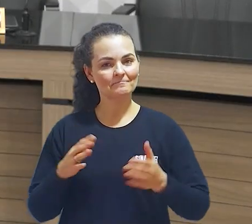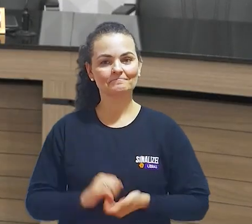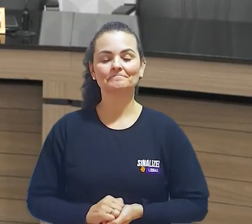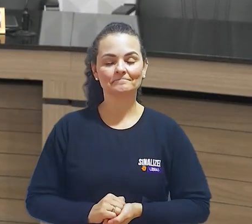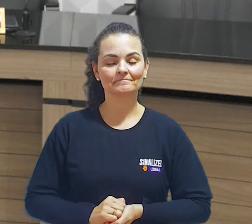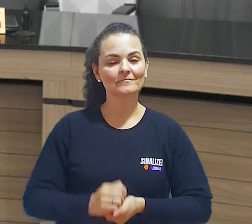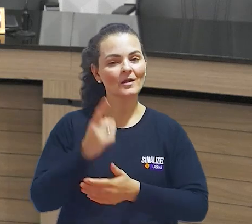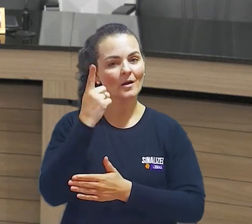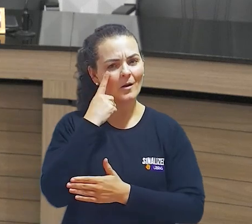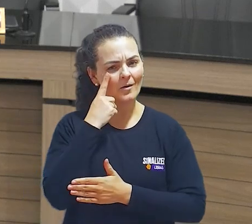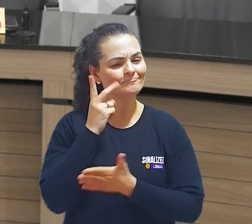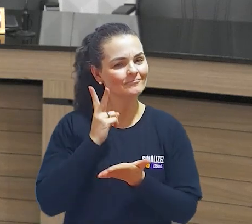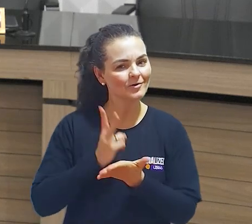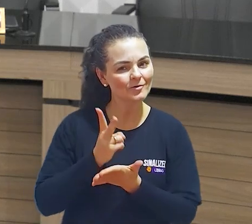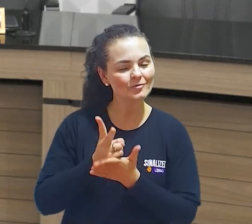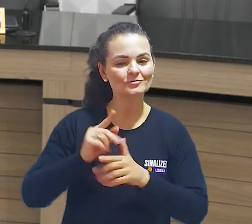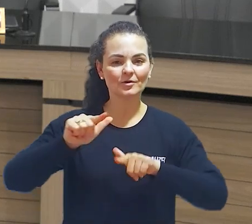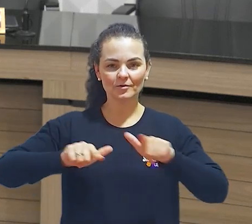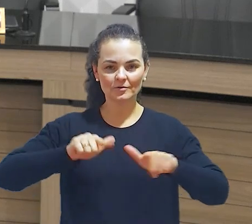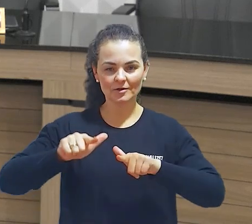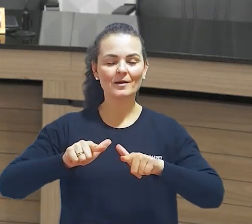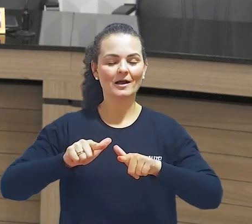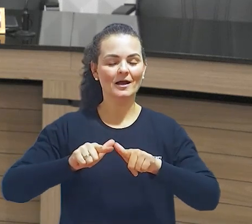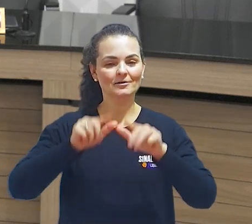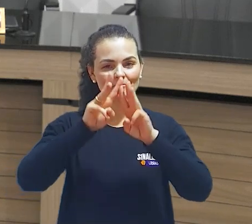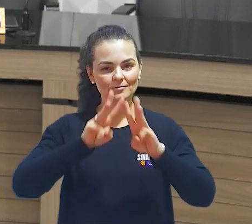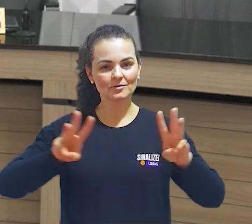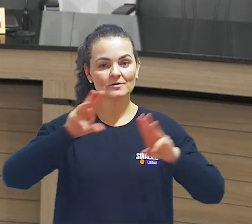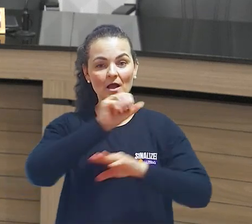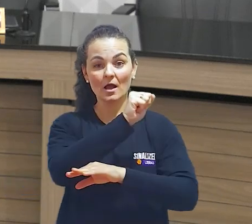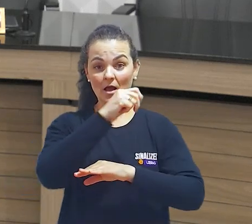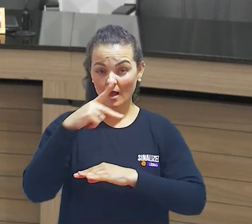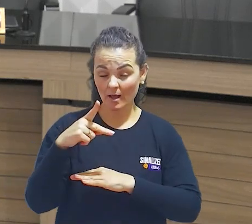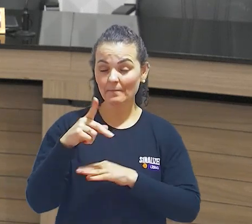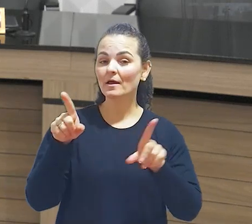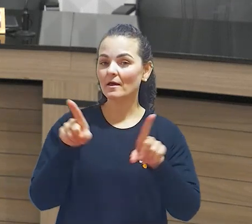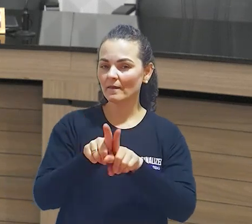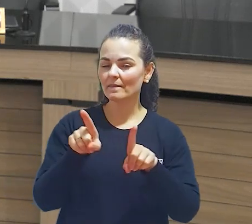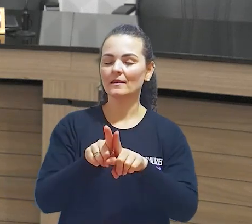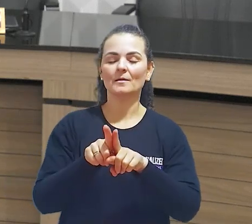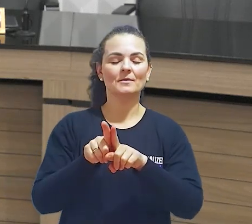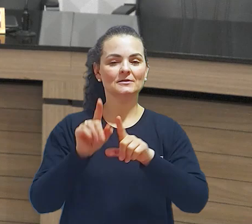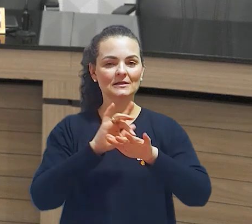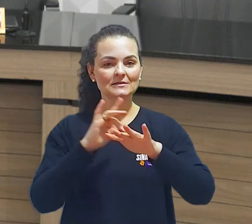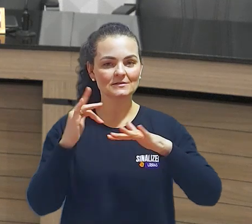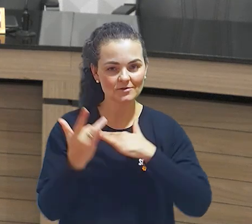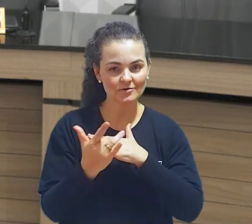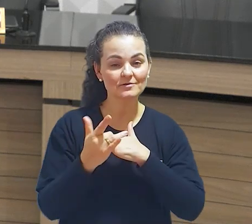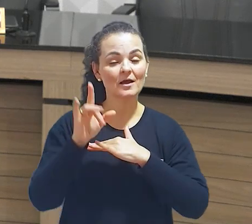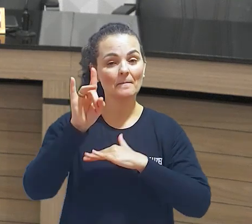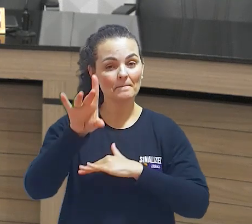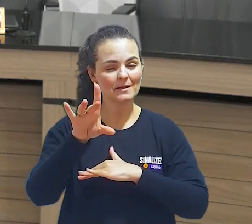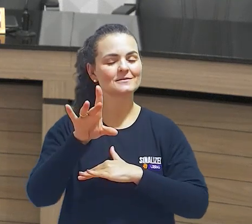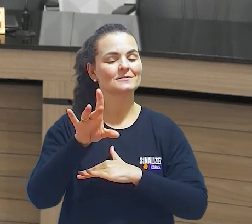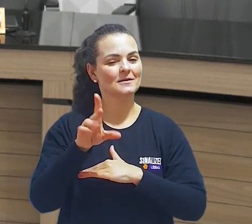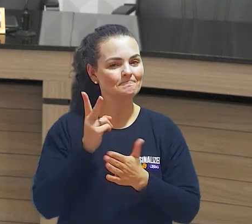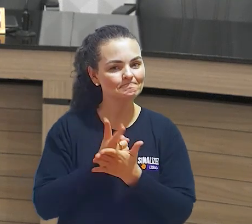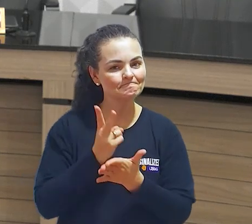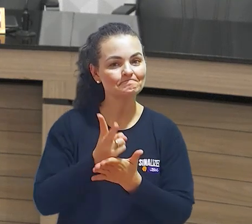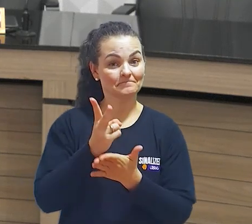Continue acompanhando o nosso trabalho pelo site, aplicativo e nas redes sociais, para se manter sempre